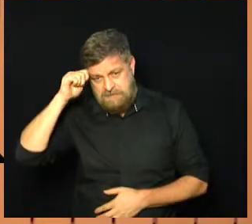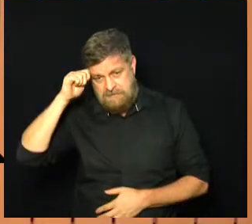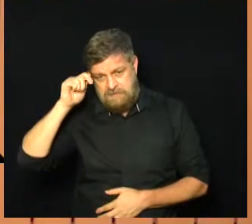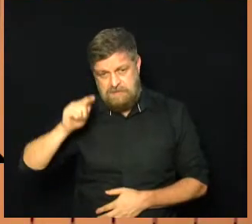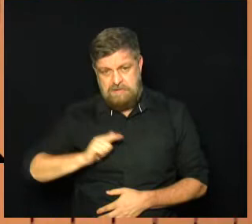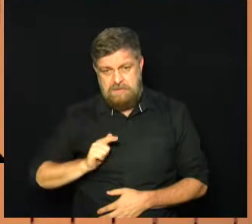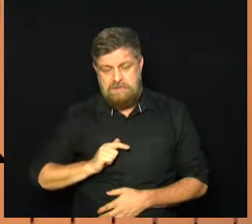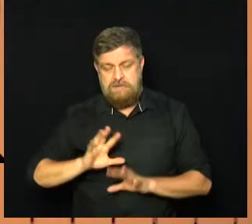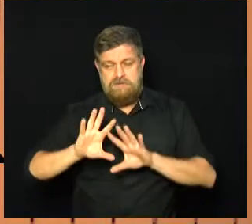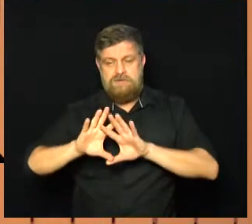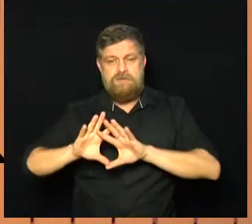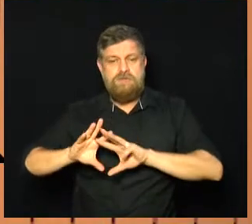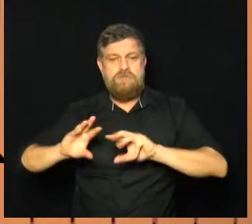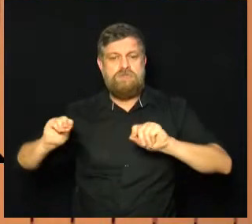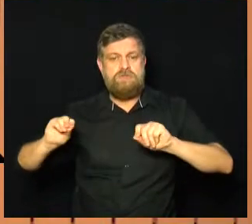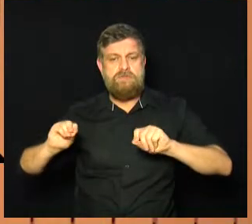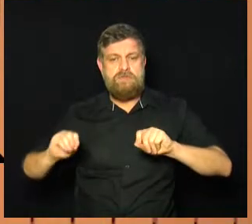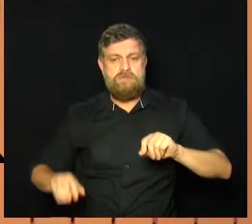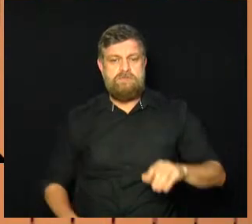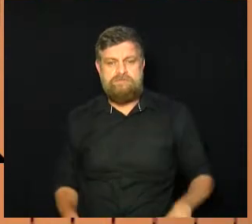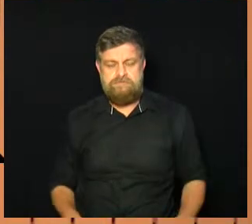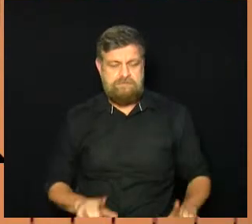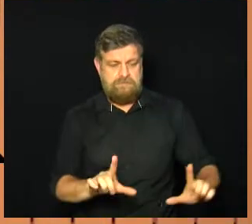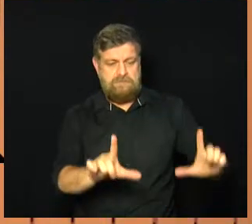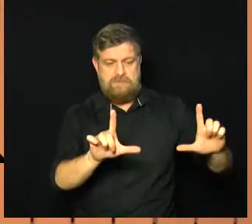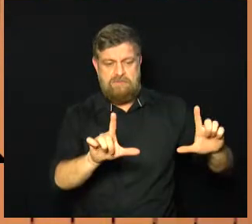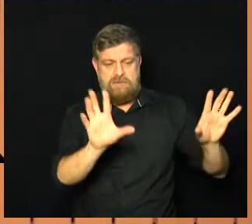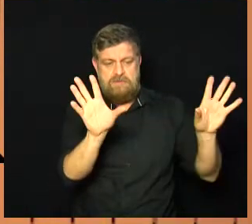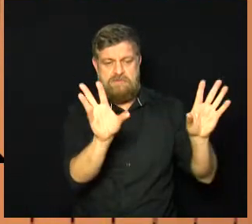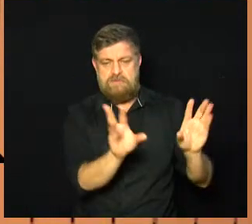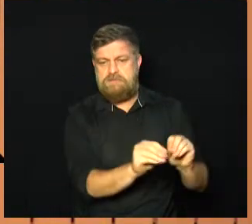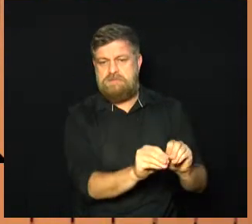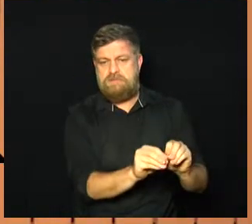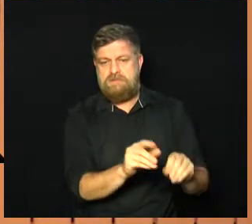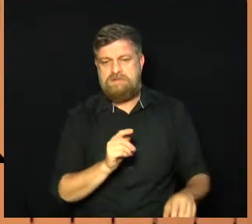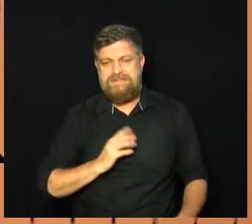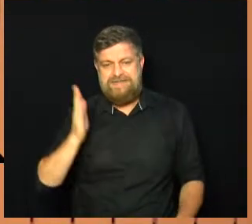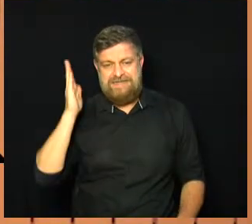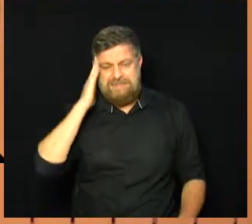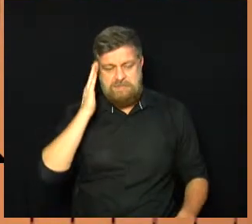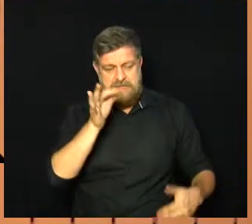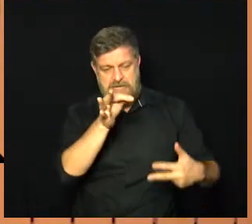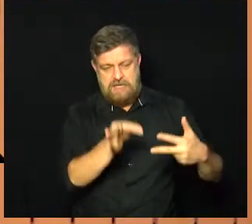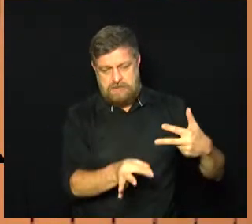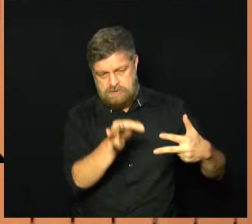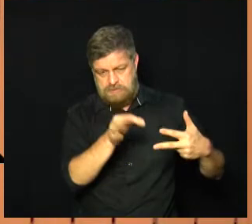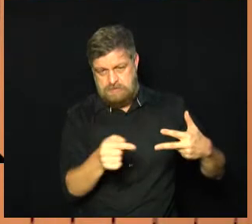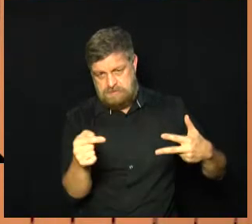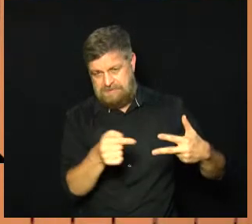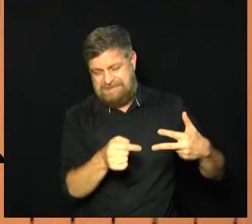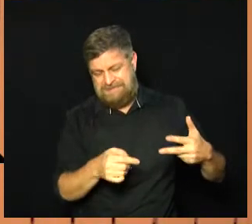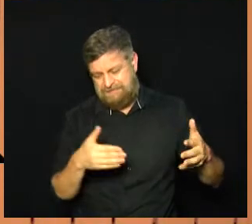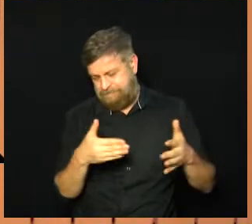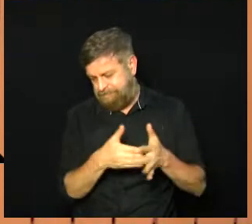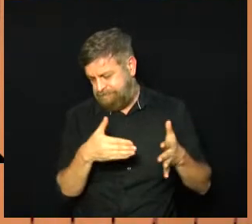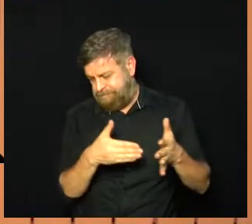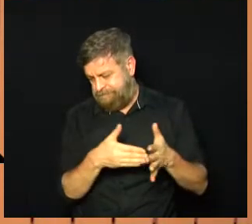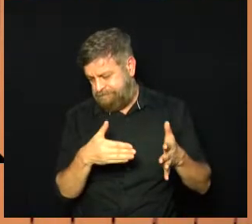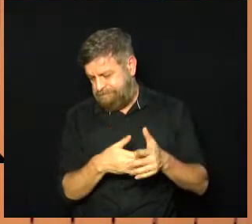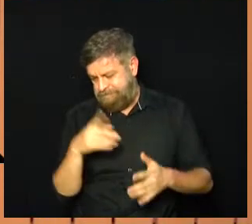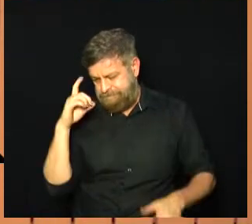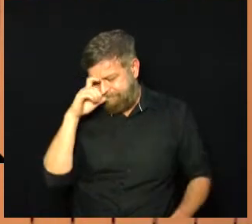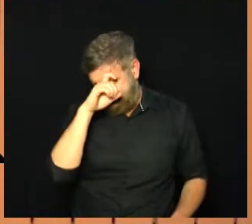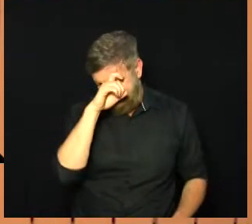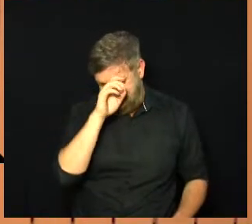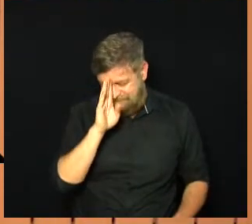simplesmente desapareceu da mídia. E isso mostra justamente como que o acesso à justiça é dificultado, principalmente para